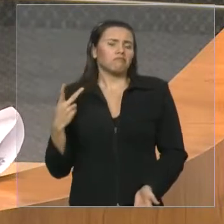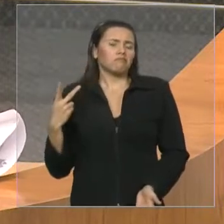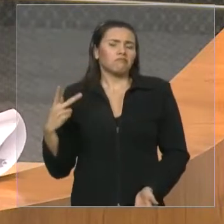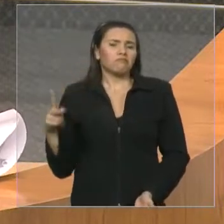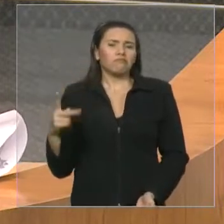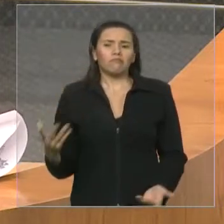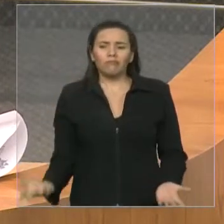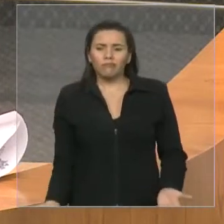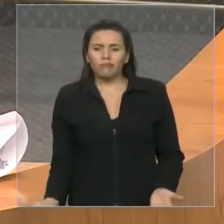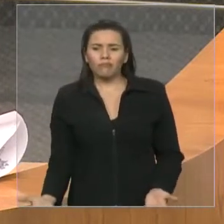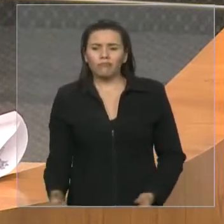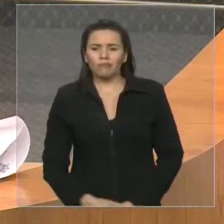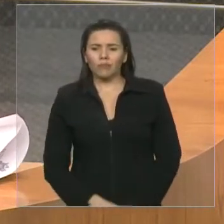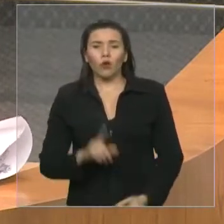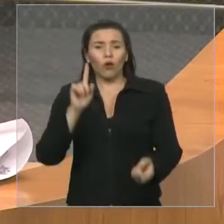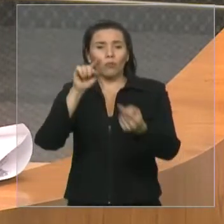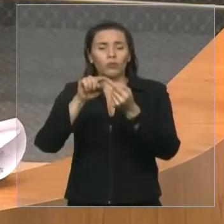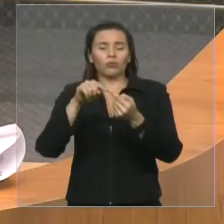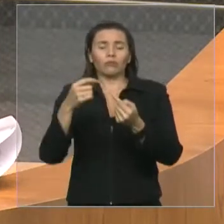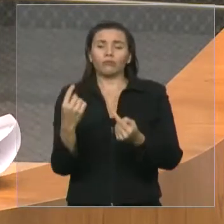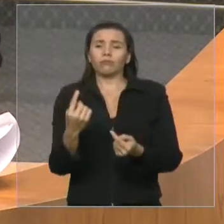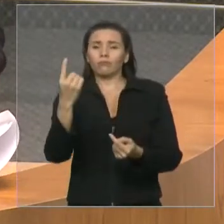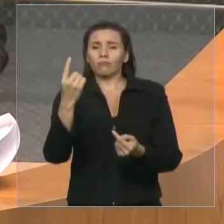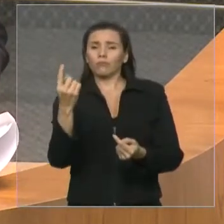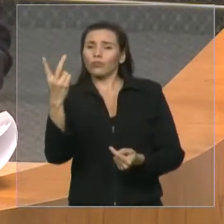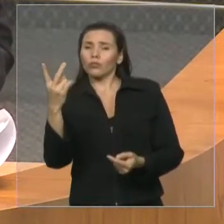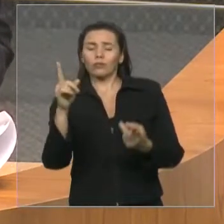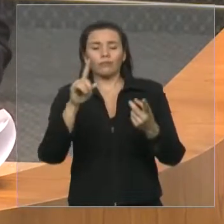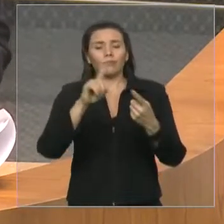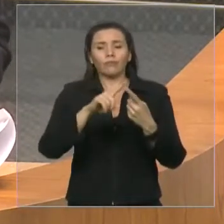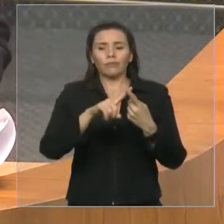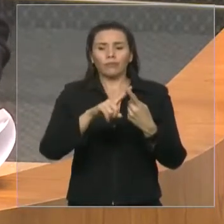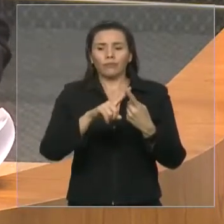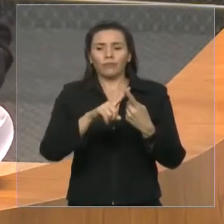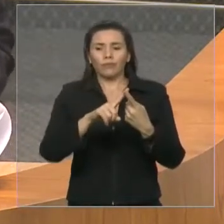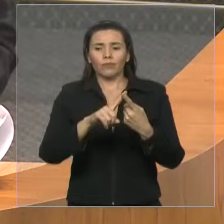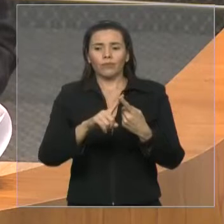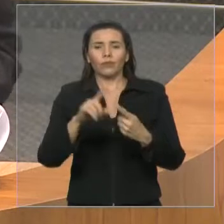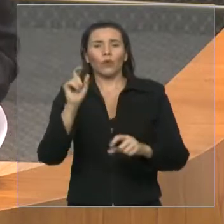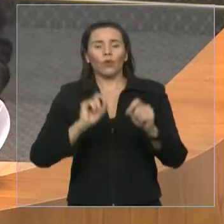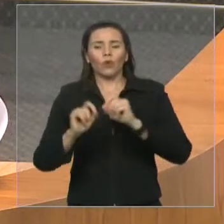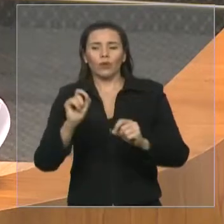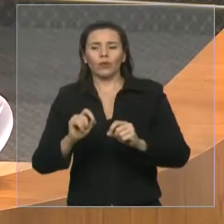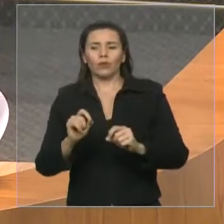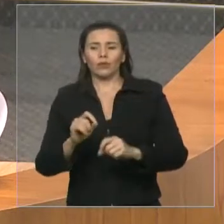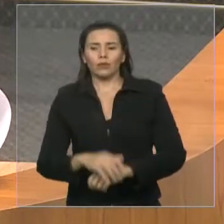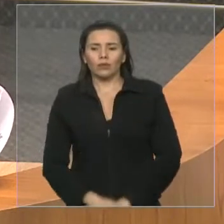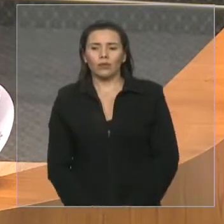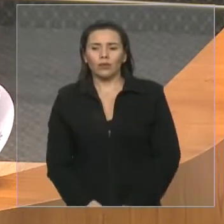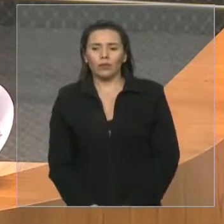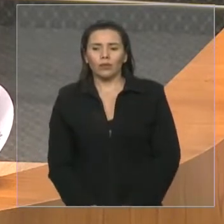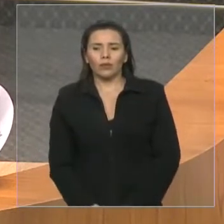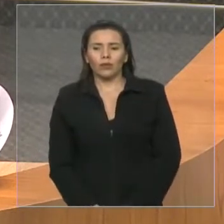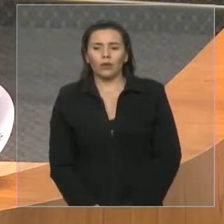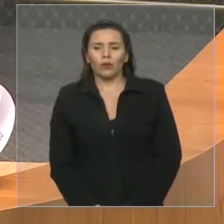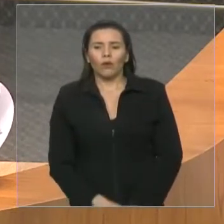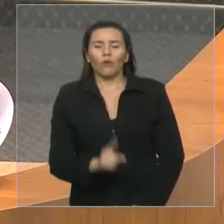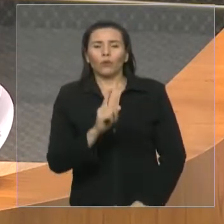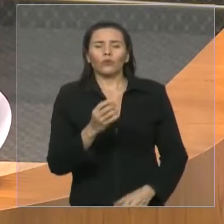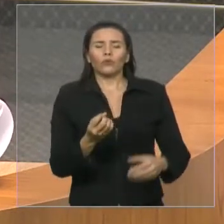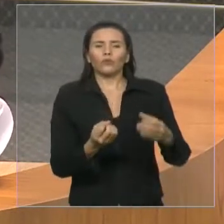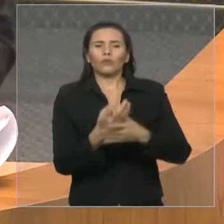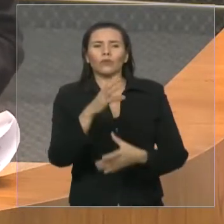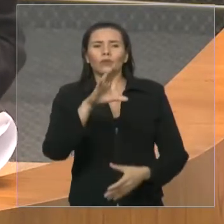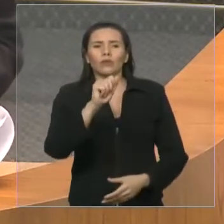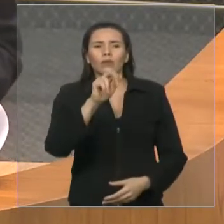O primeiro, não deixar que os pendurucalhos do porto desapareçam dos empregos criados lá dentro. Emprego